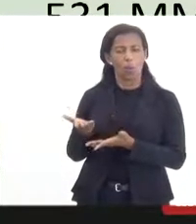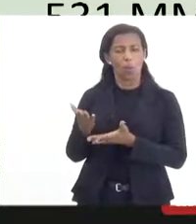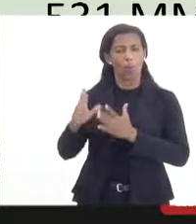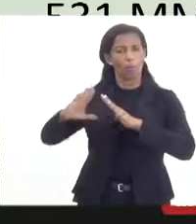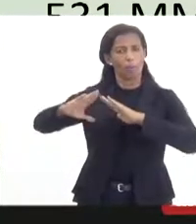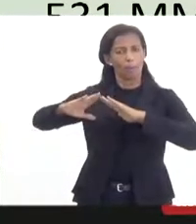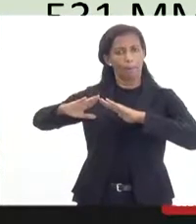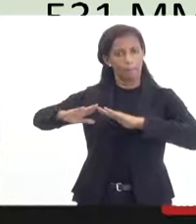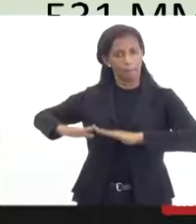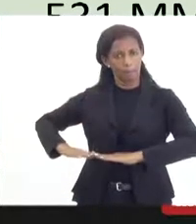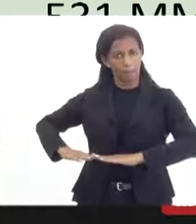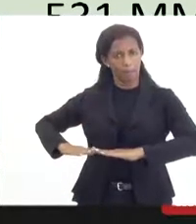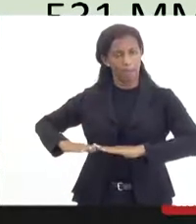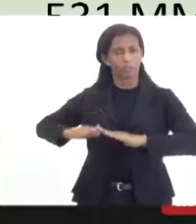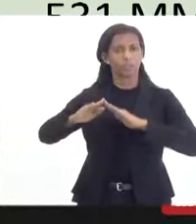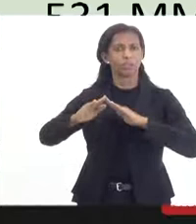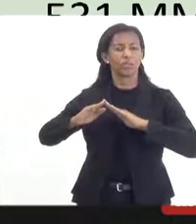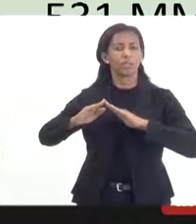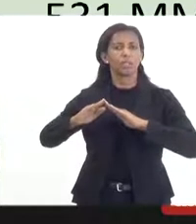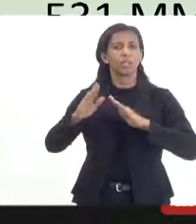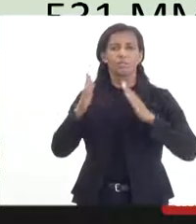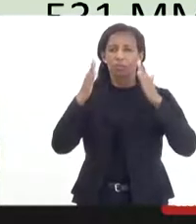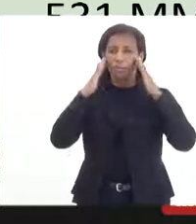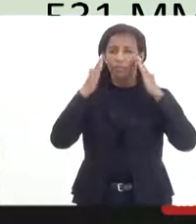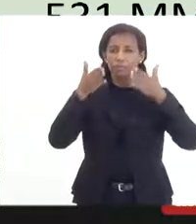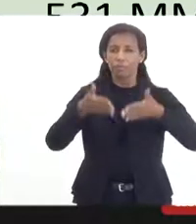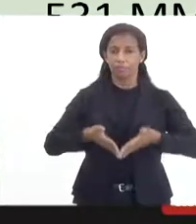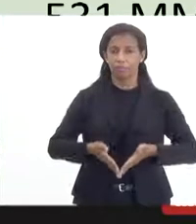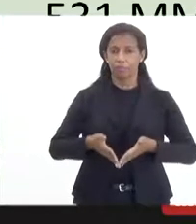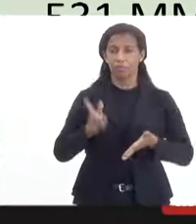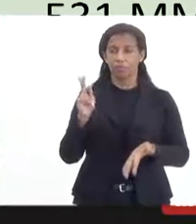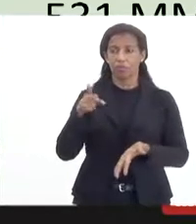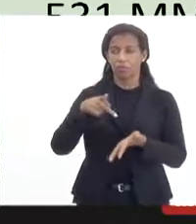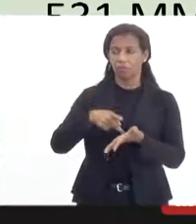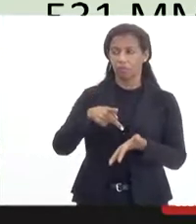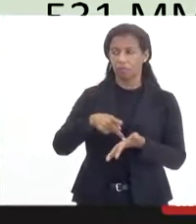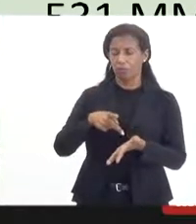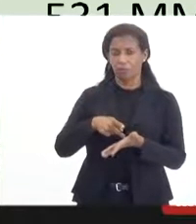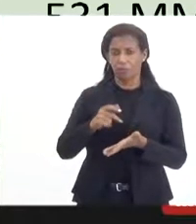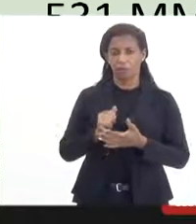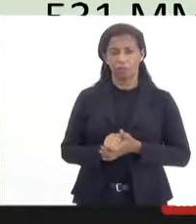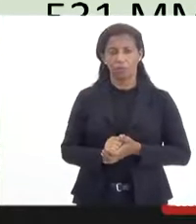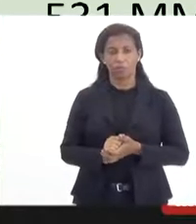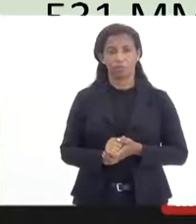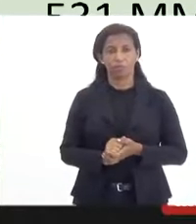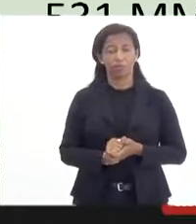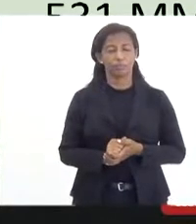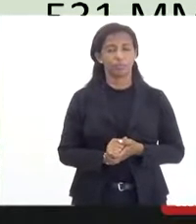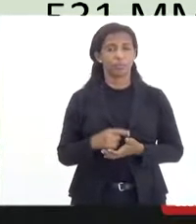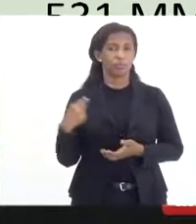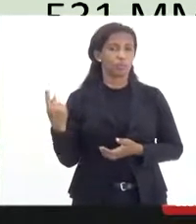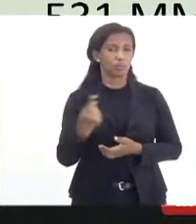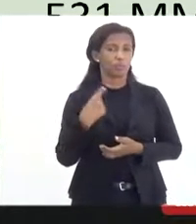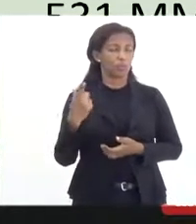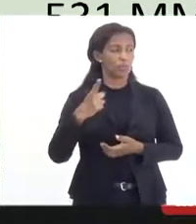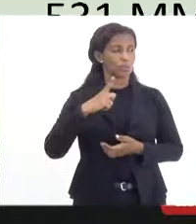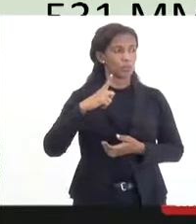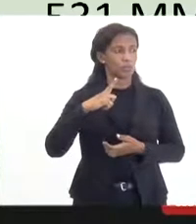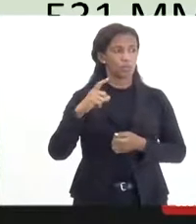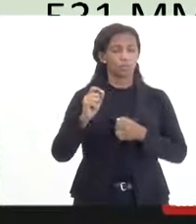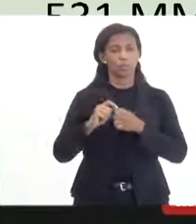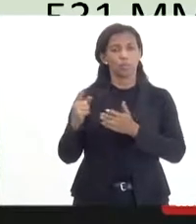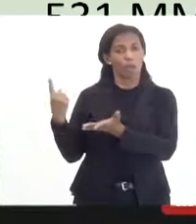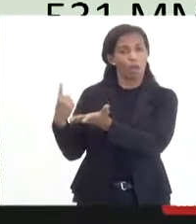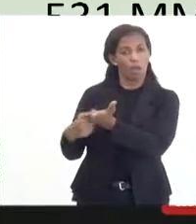baixa condição de evidenciar questões de fato, né, então nós temos feito aí sim alguns